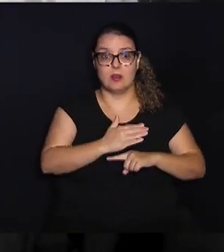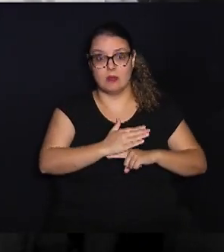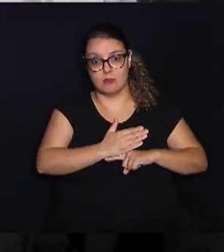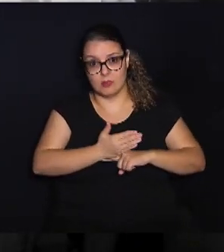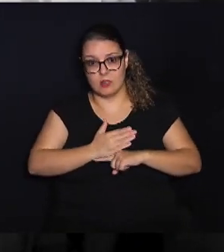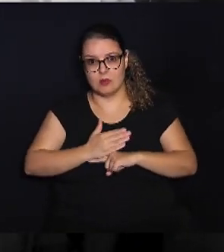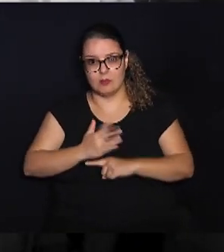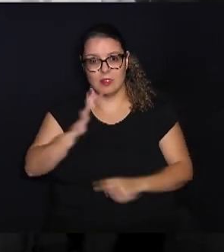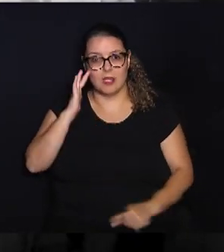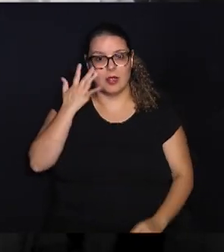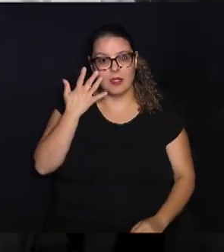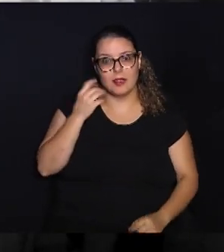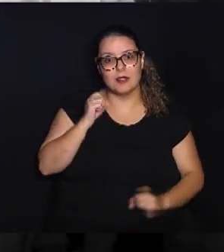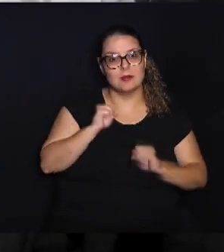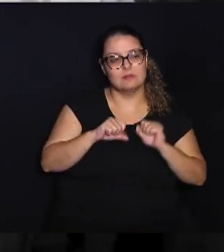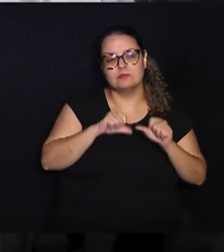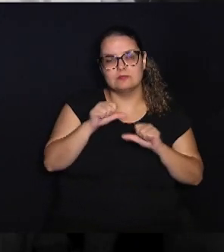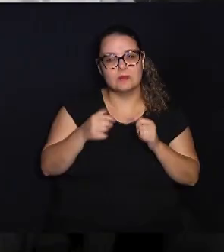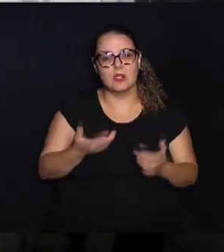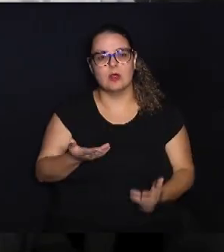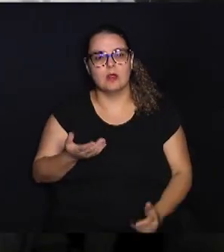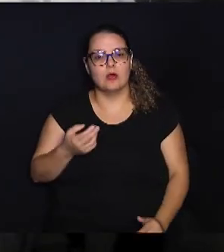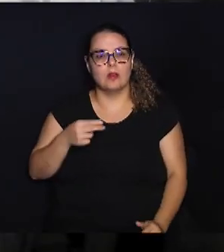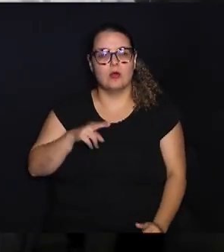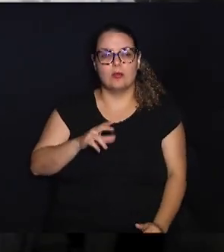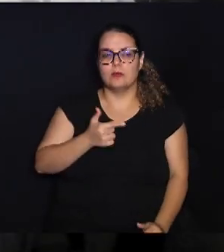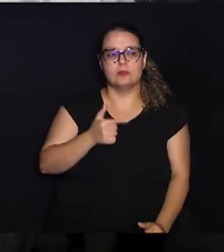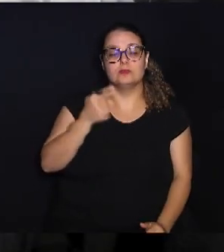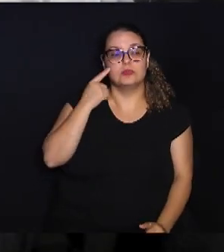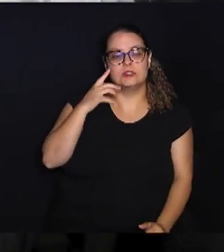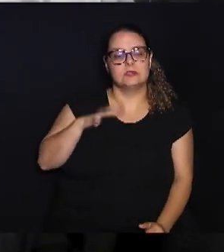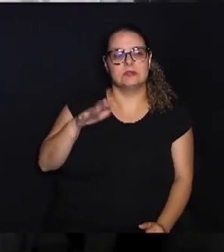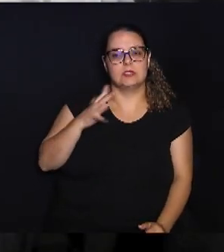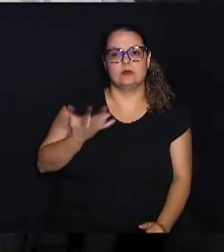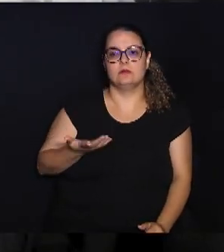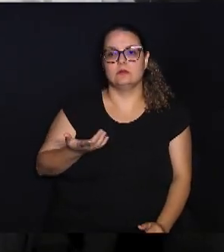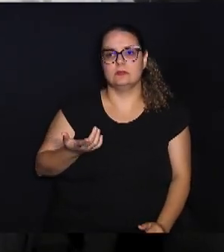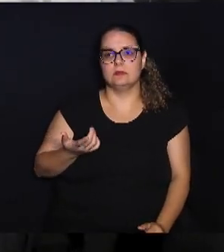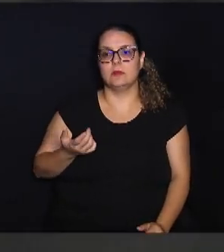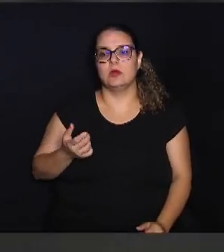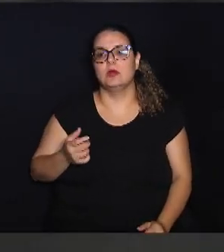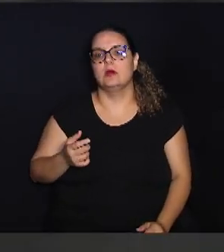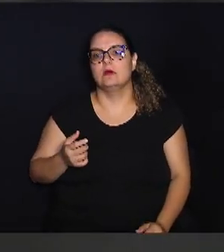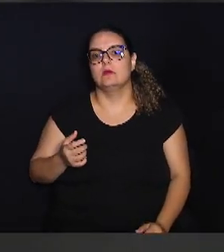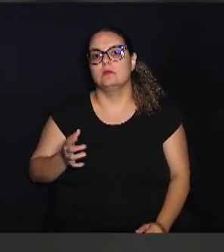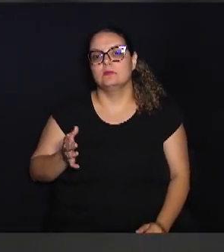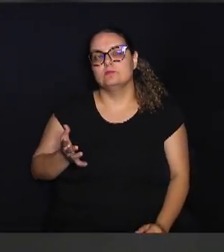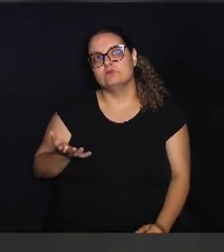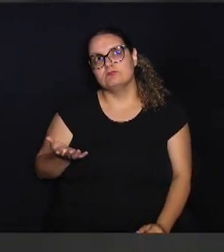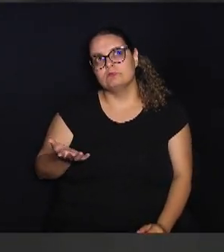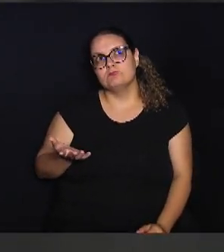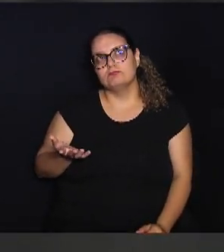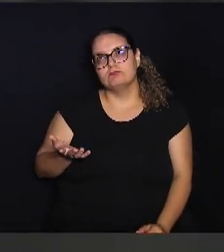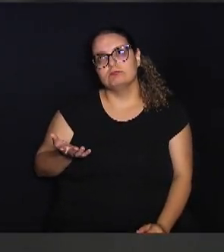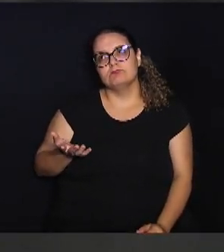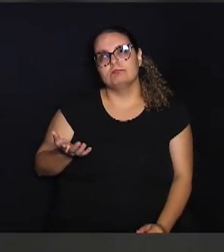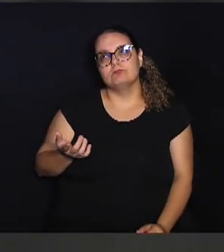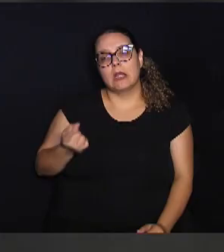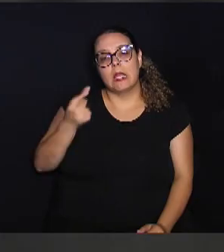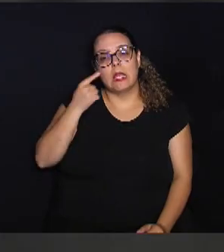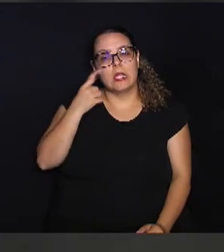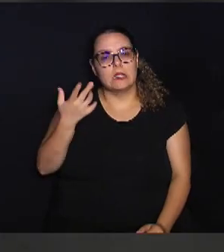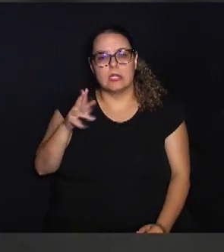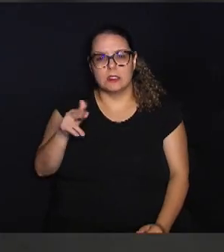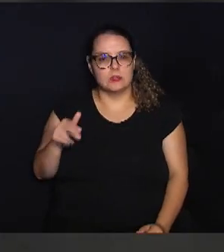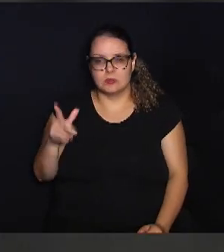Você achou que poderia mudar ou você já não tinha essa pretensão? Poderia, não, assim, pretensão nunca tive,